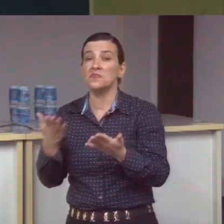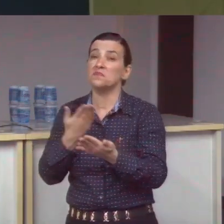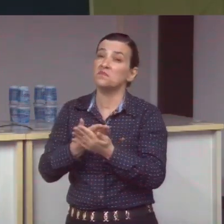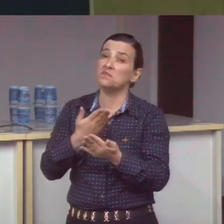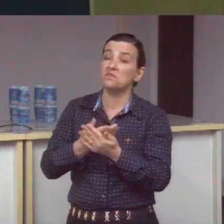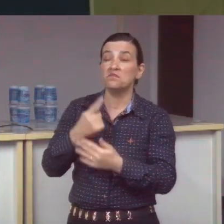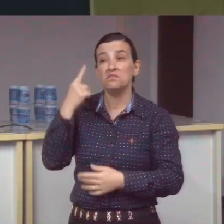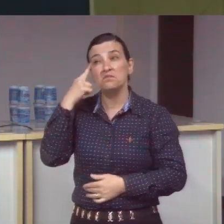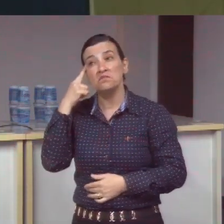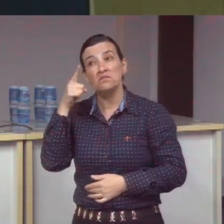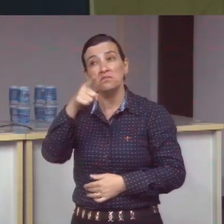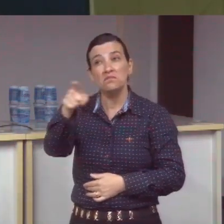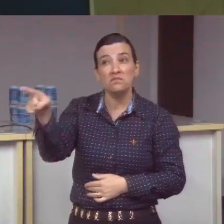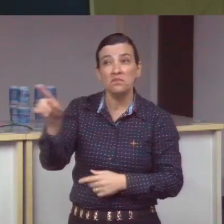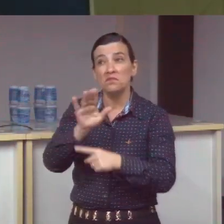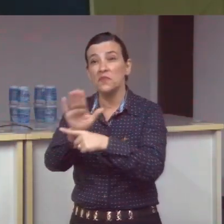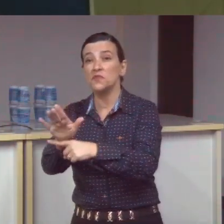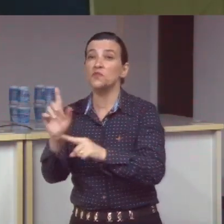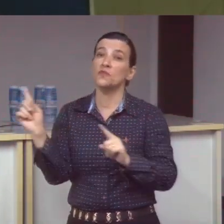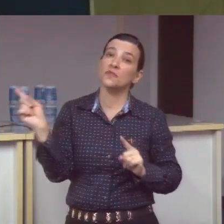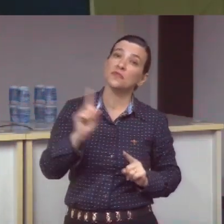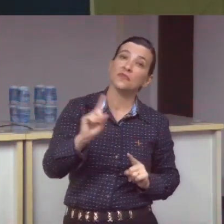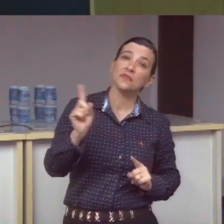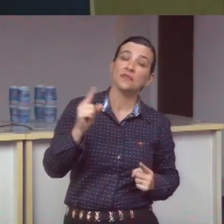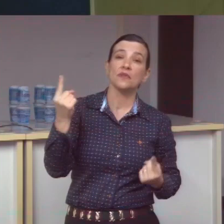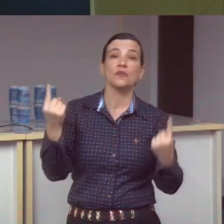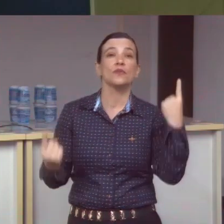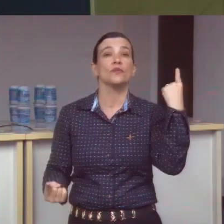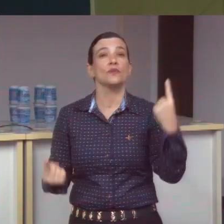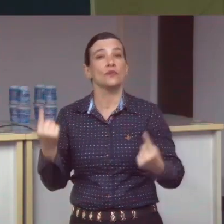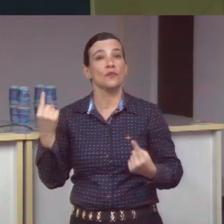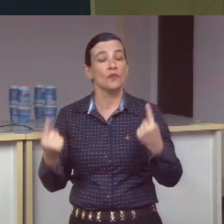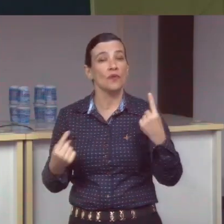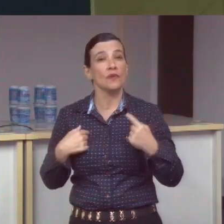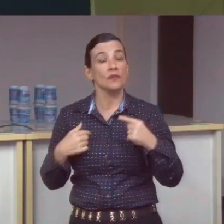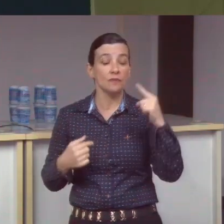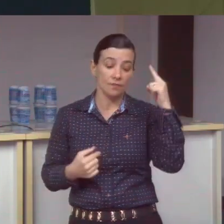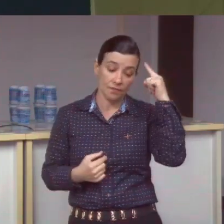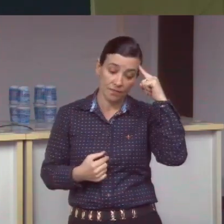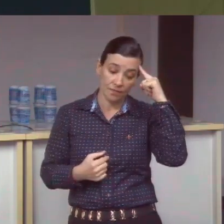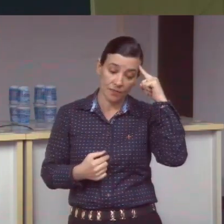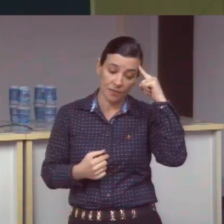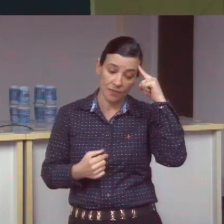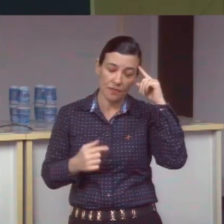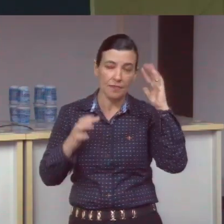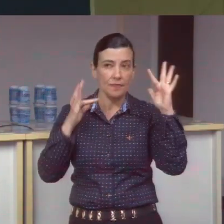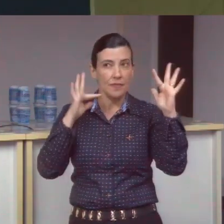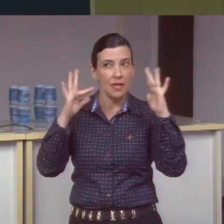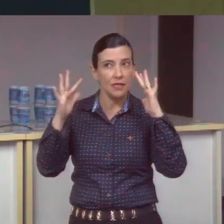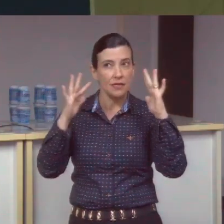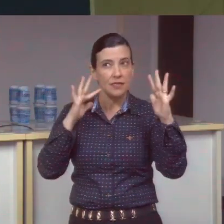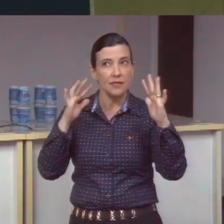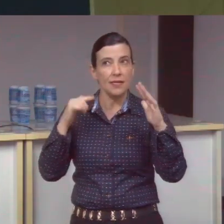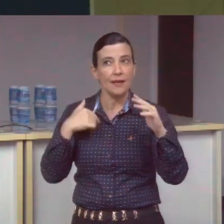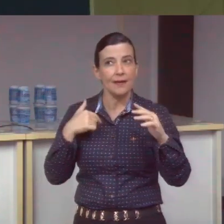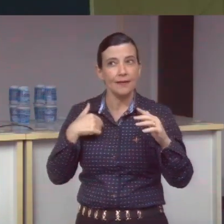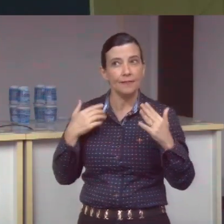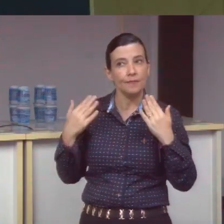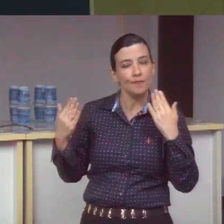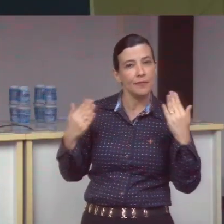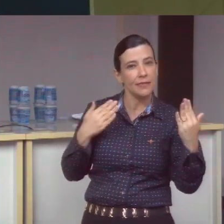desastre. A gente faz isso pensando no risco de um dano que pode ser causado pela ação do